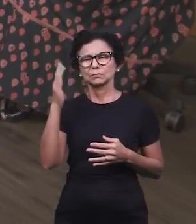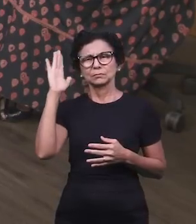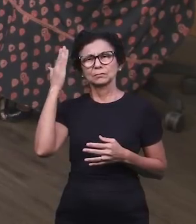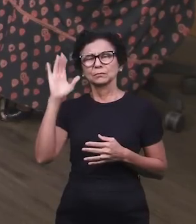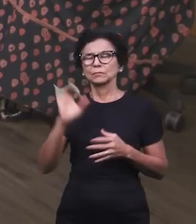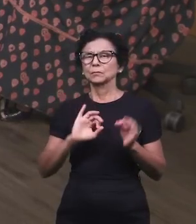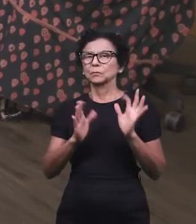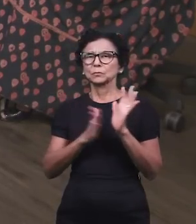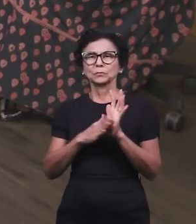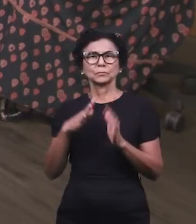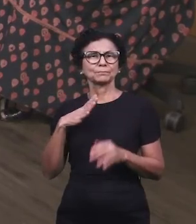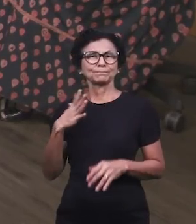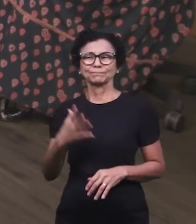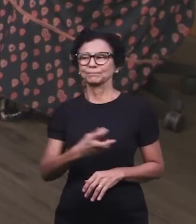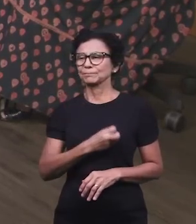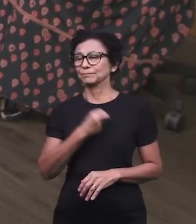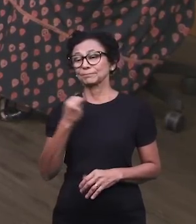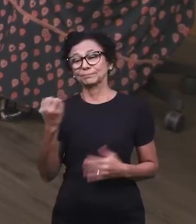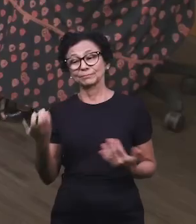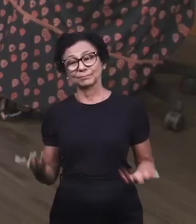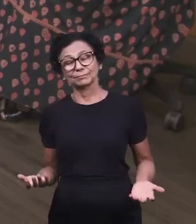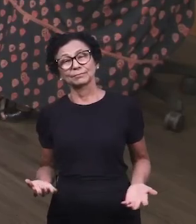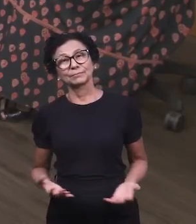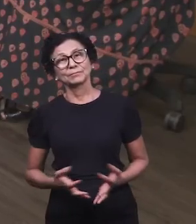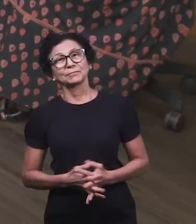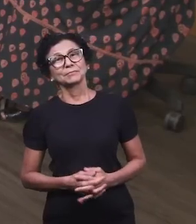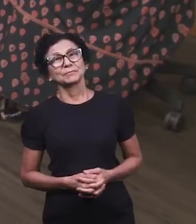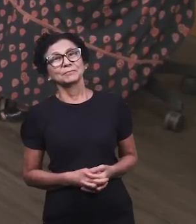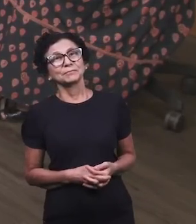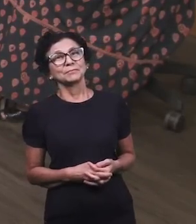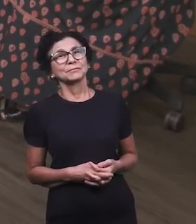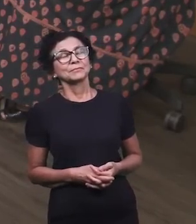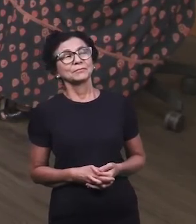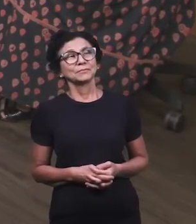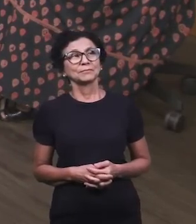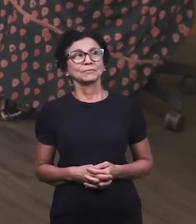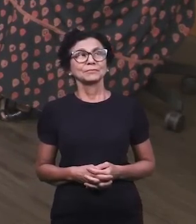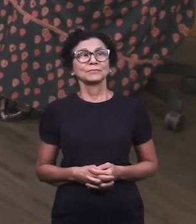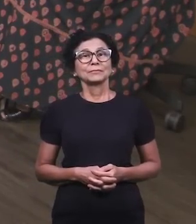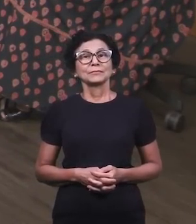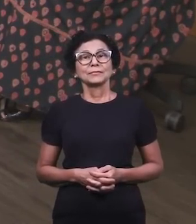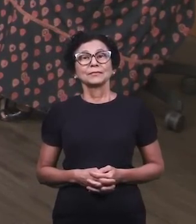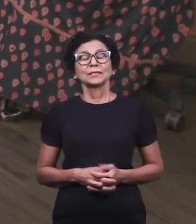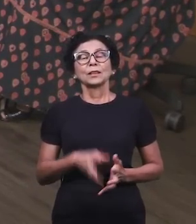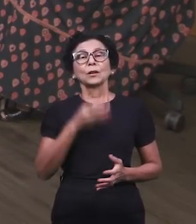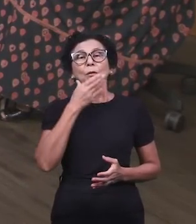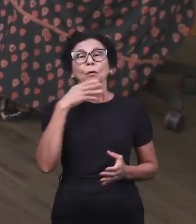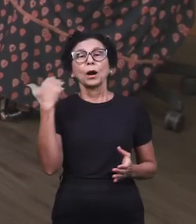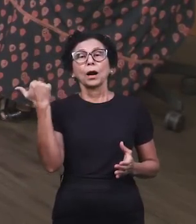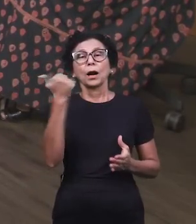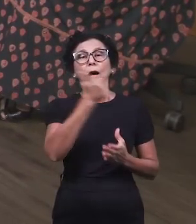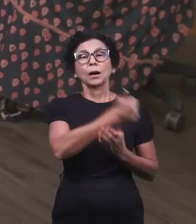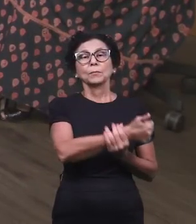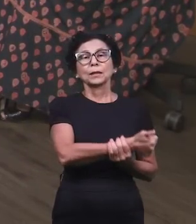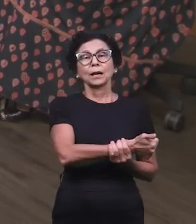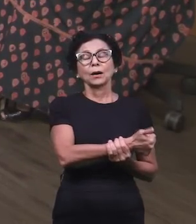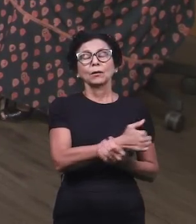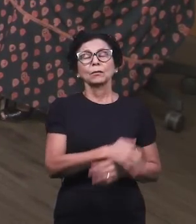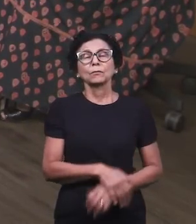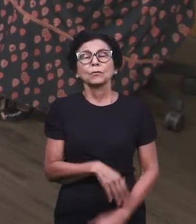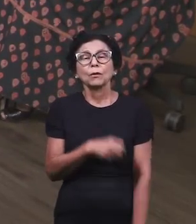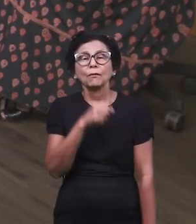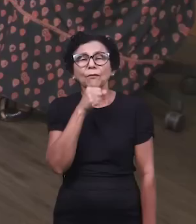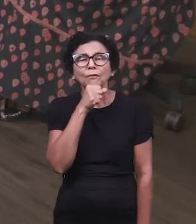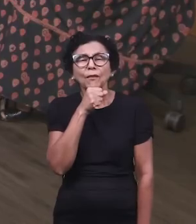por prova, na alegria, eu fico imaginando a alegria de Abraão ao ter um filho na velhice, e o Senhor provou a alegria dele no momento